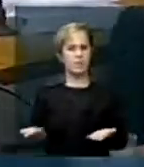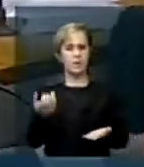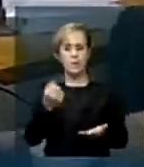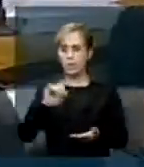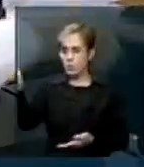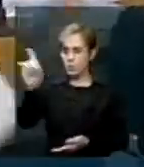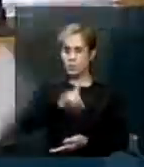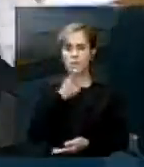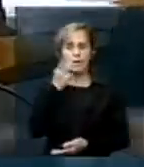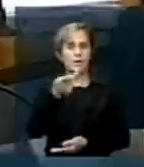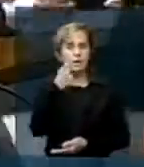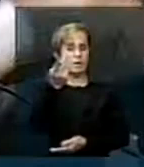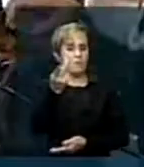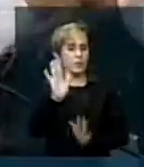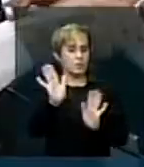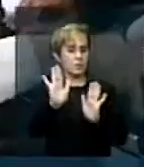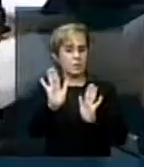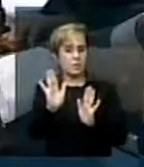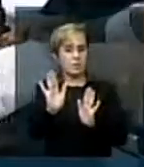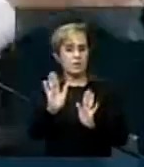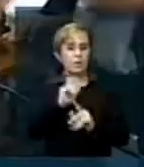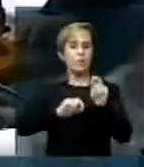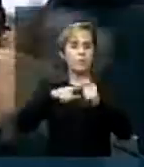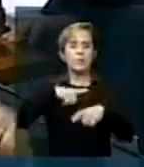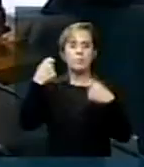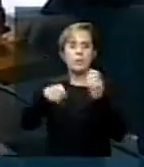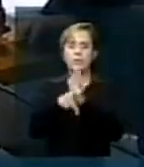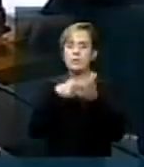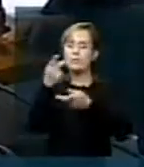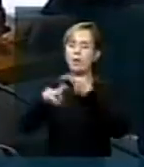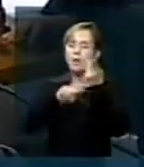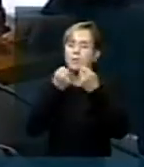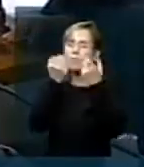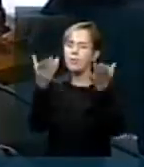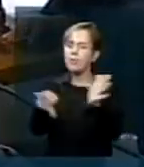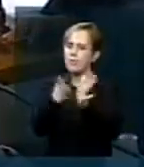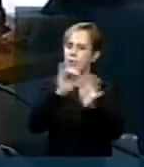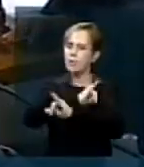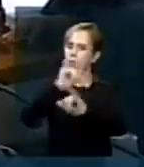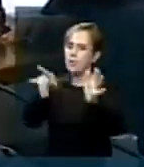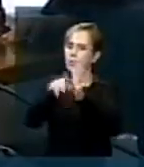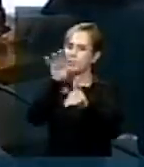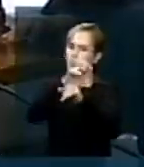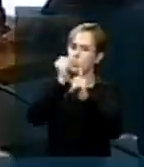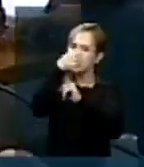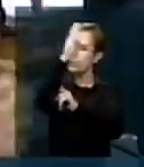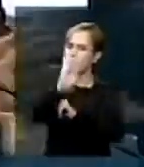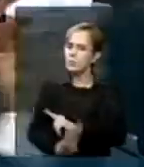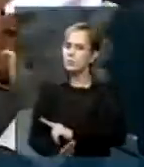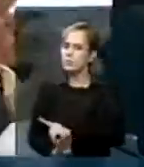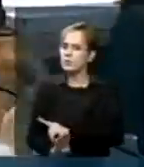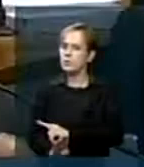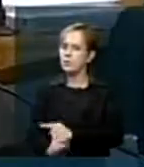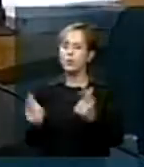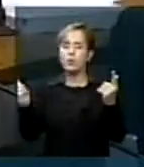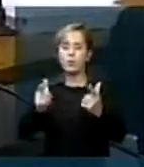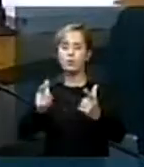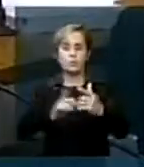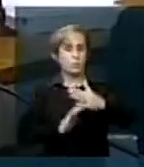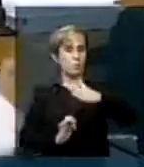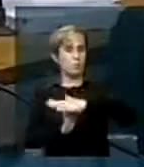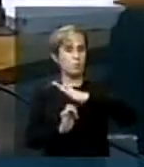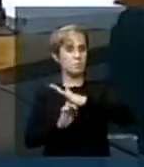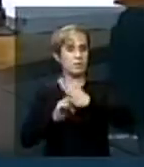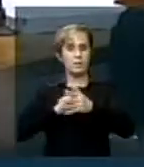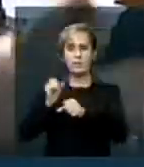aqui e diga, em parte ou no todo, aquilo que deve e precisa informar a sociedade brasileira, onde uma empresa, em